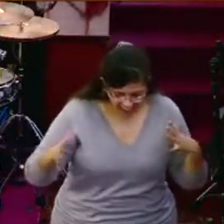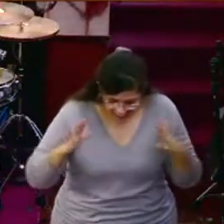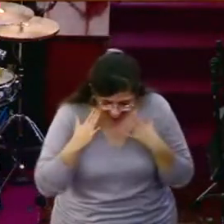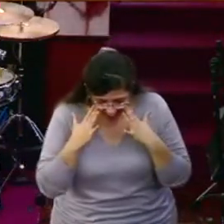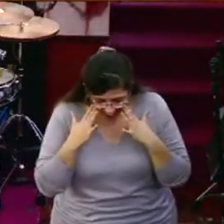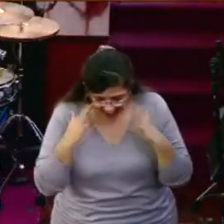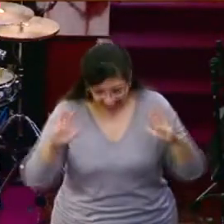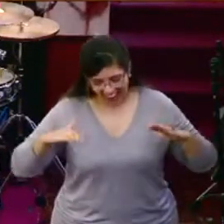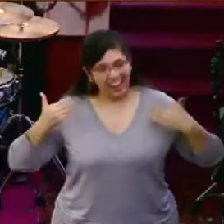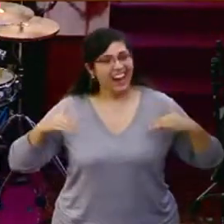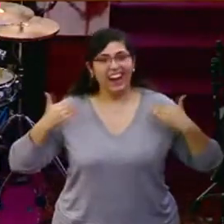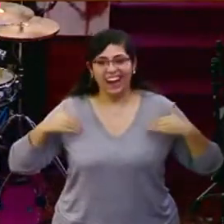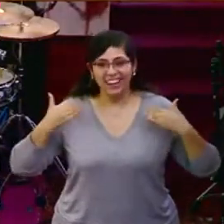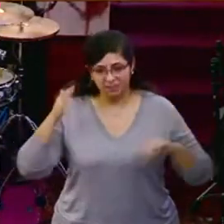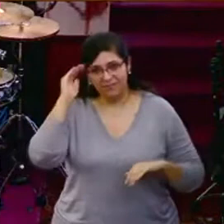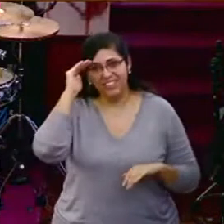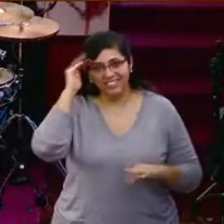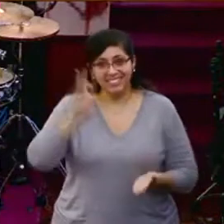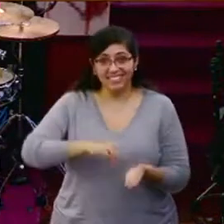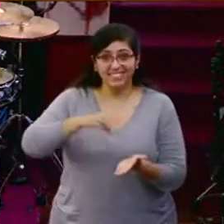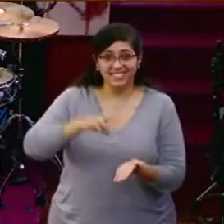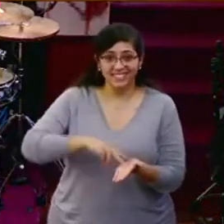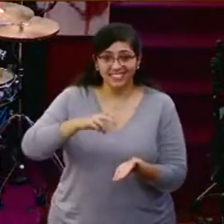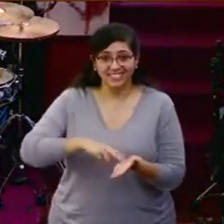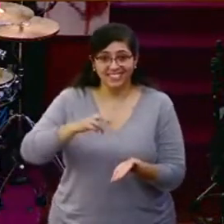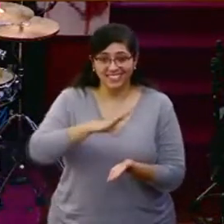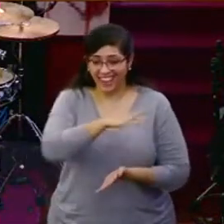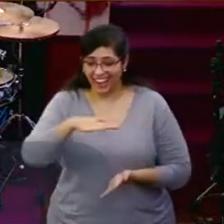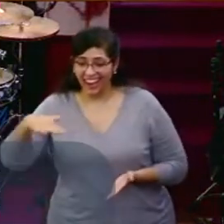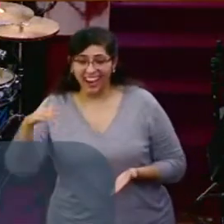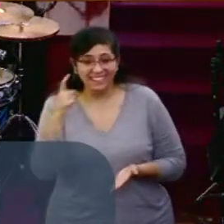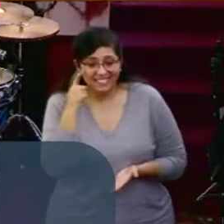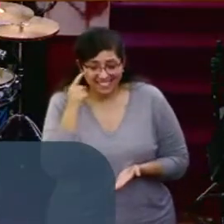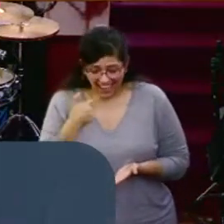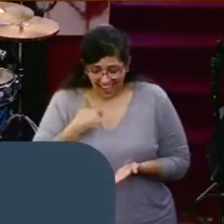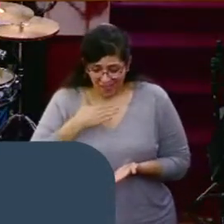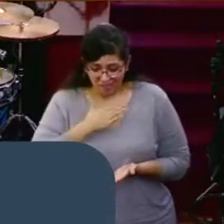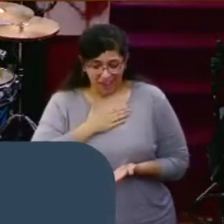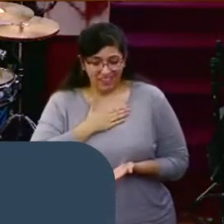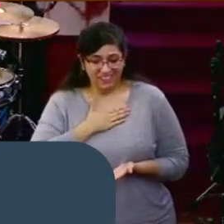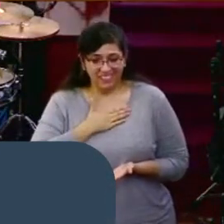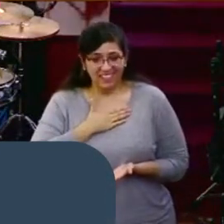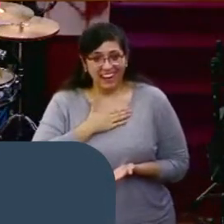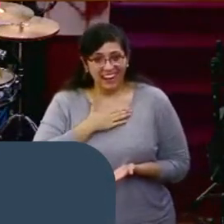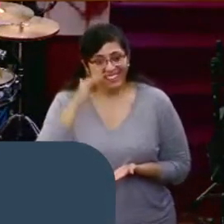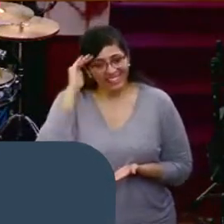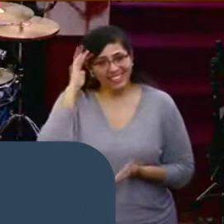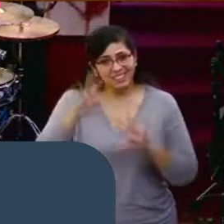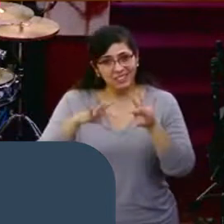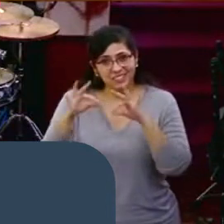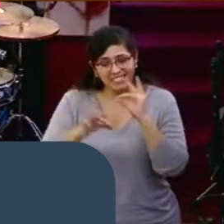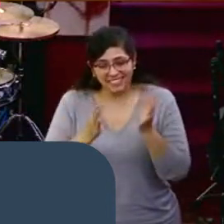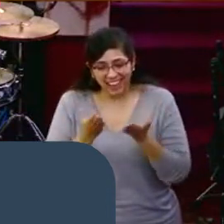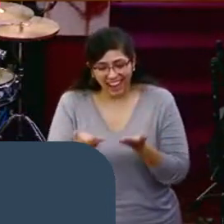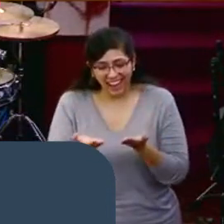fica mega feliz quando recebe um presente que ela pensa é meu é meu mas pode